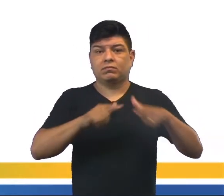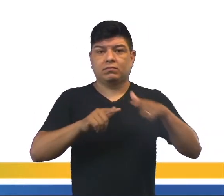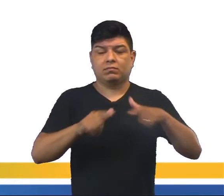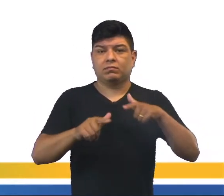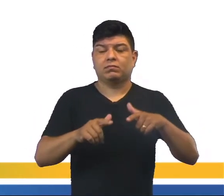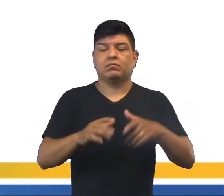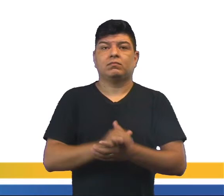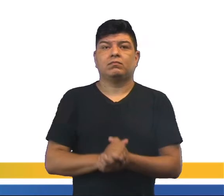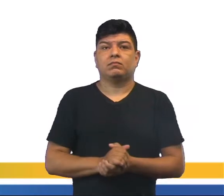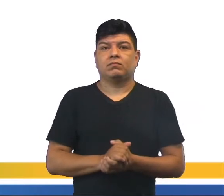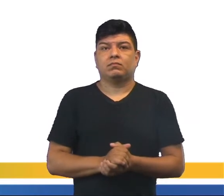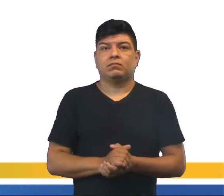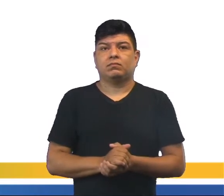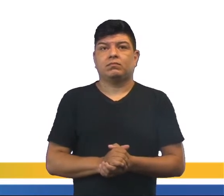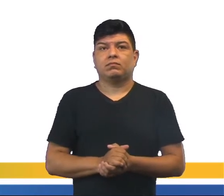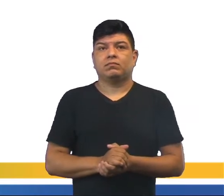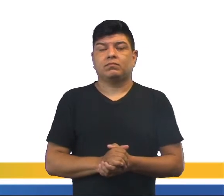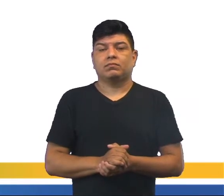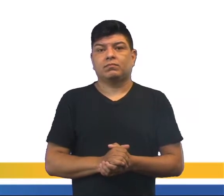brasileiros.